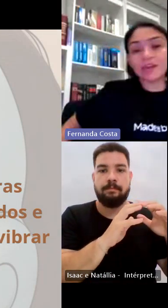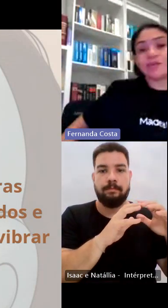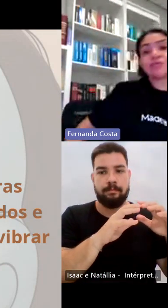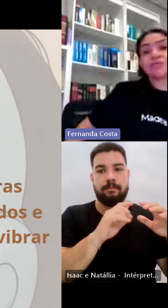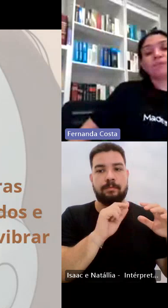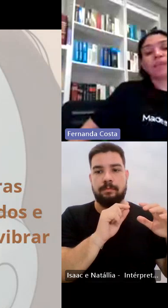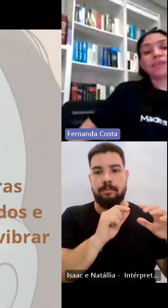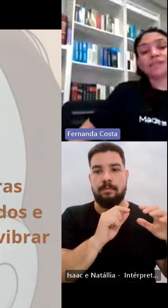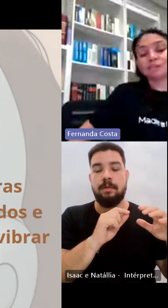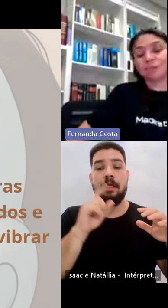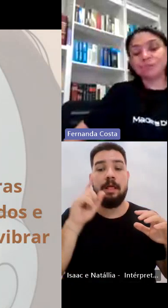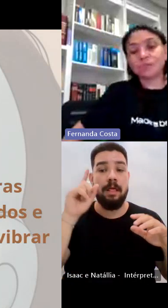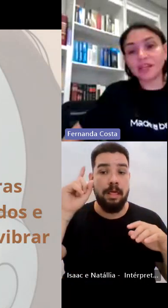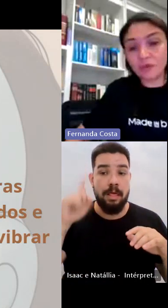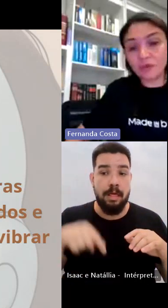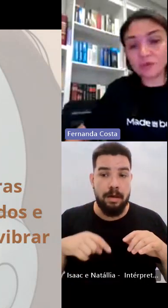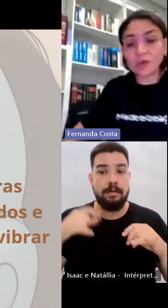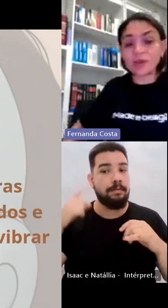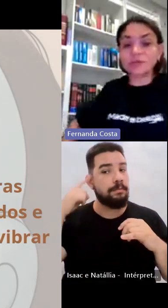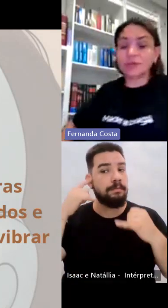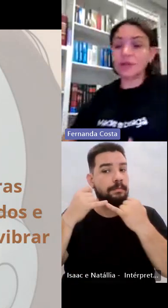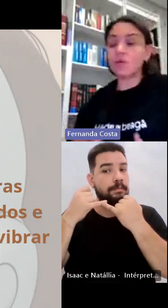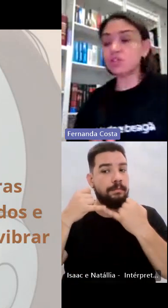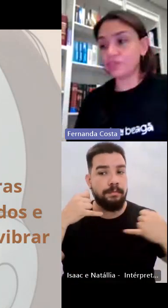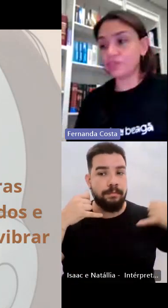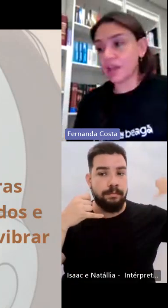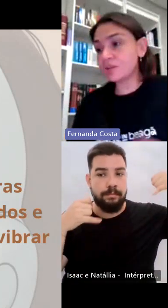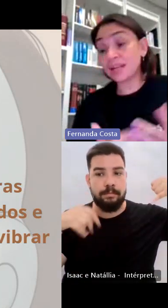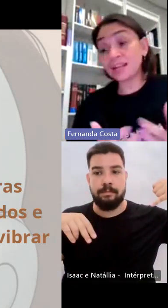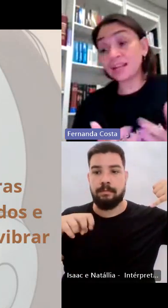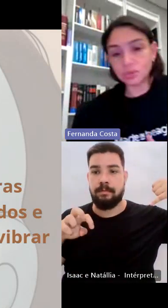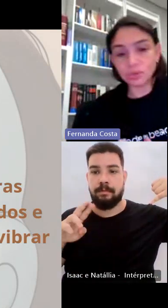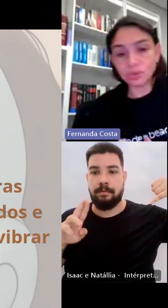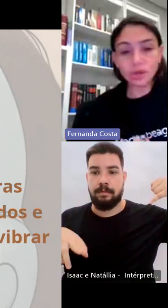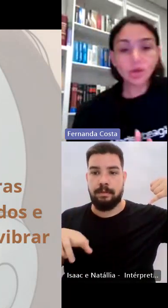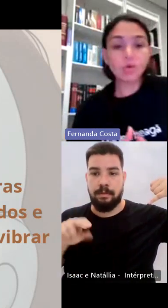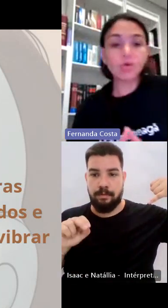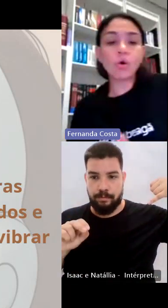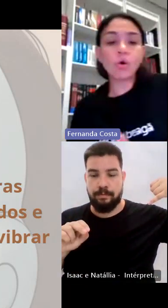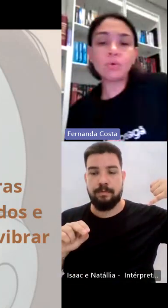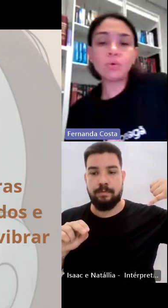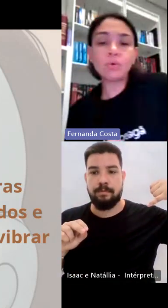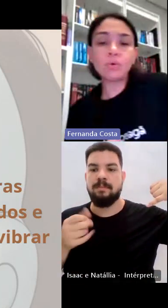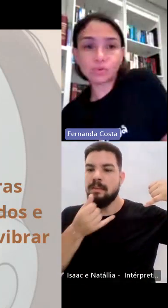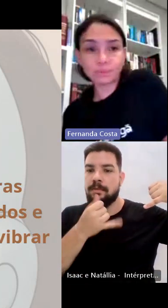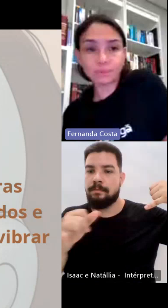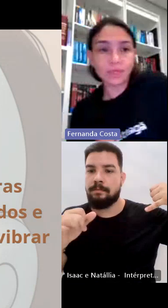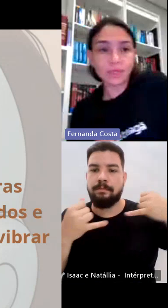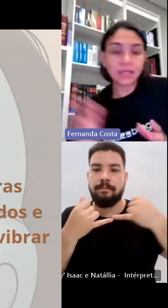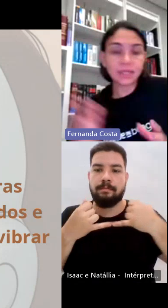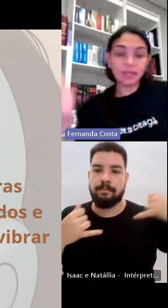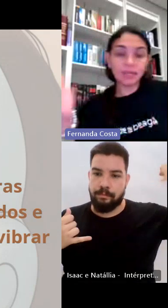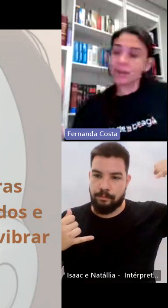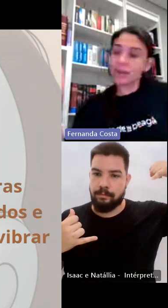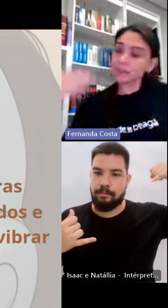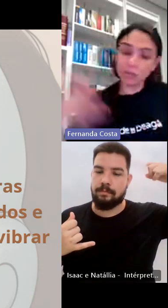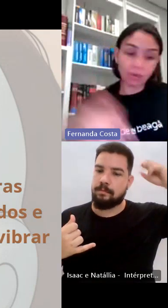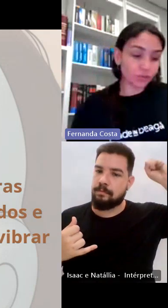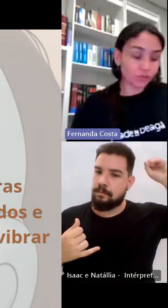impulso nervoso. Esse impulso nervoso, ele então é codificado, ele é lido como um som. Então,